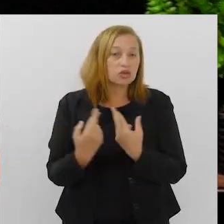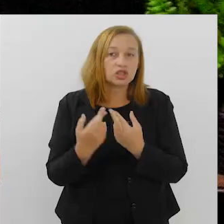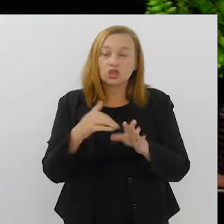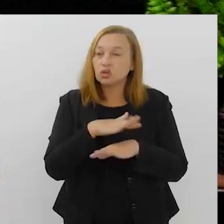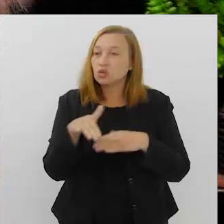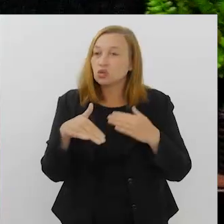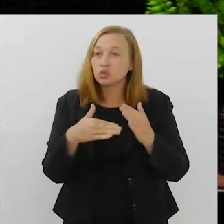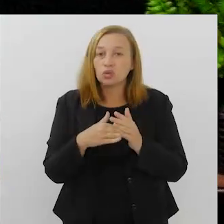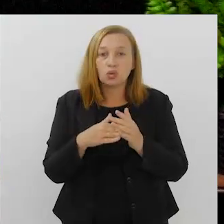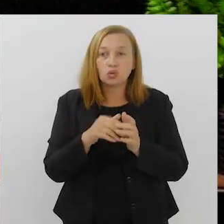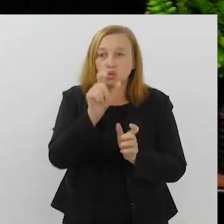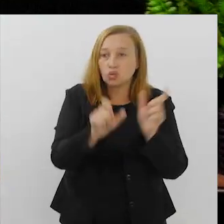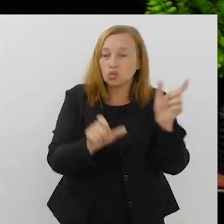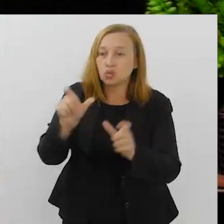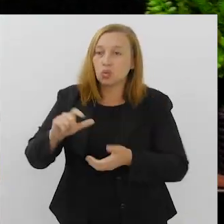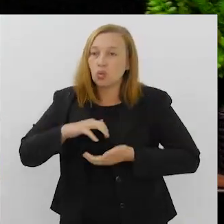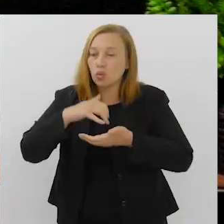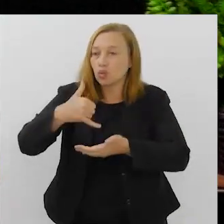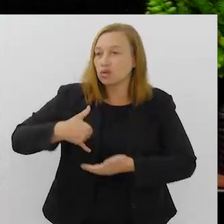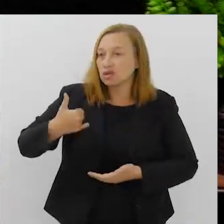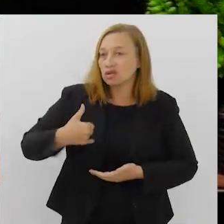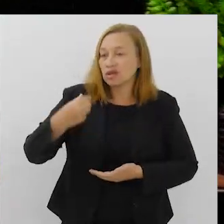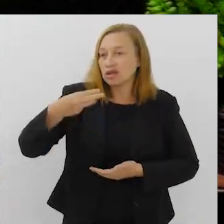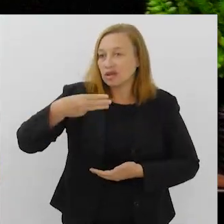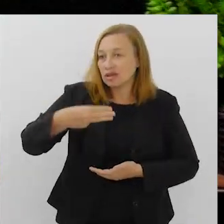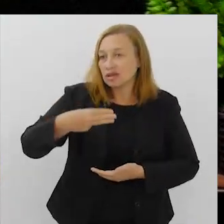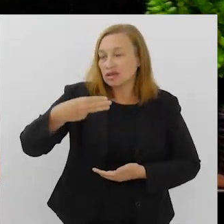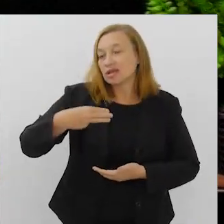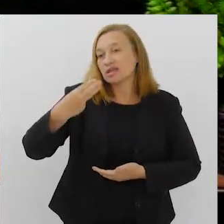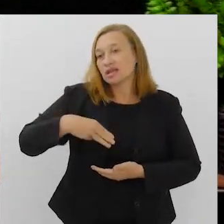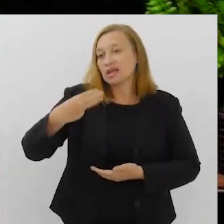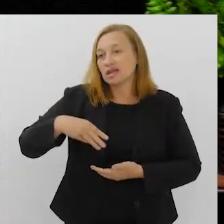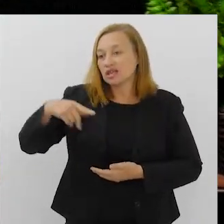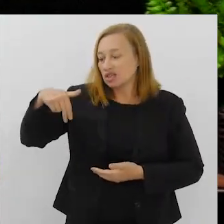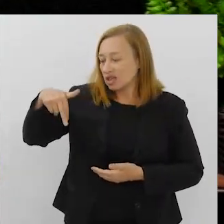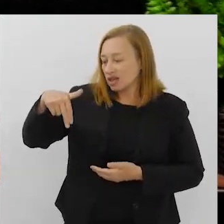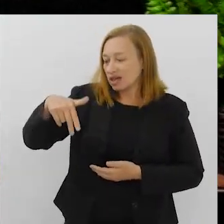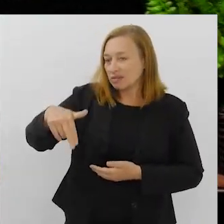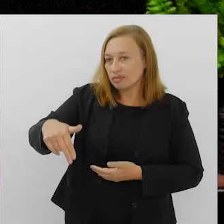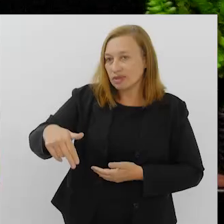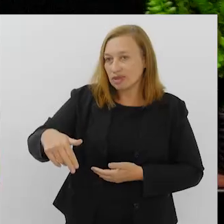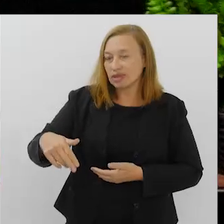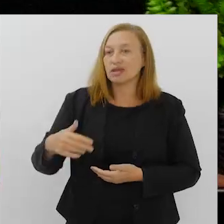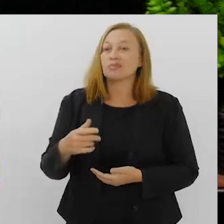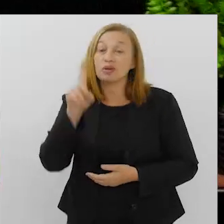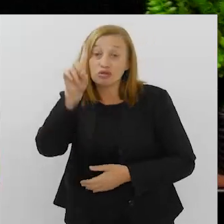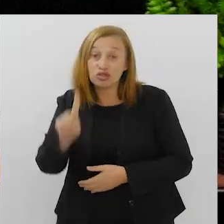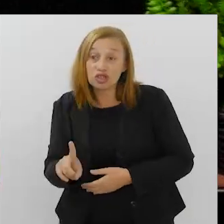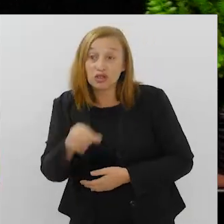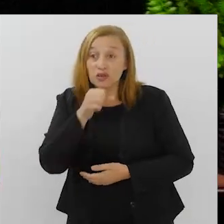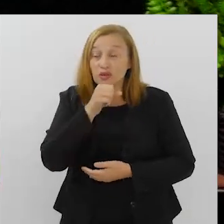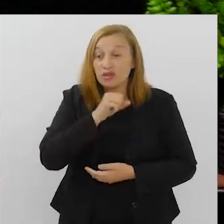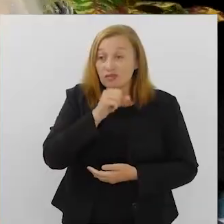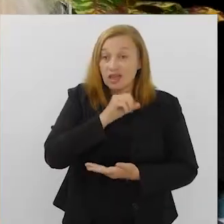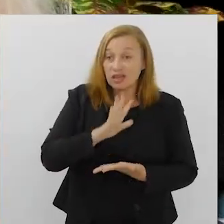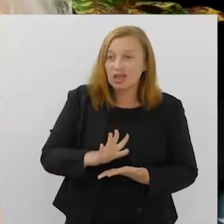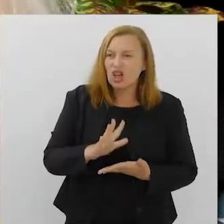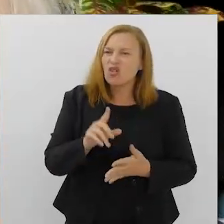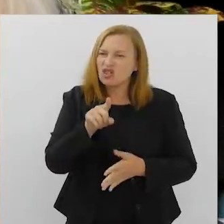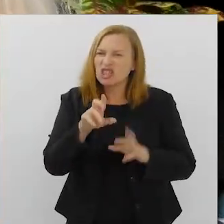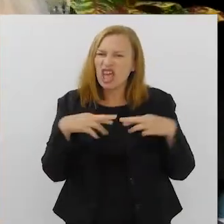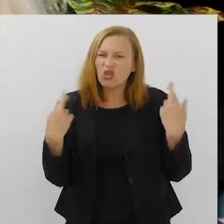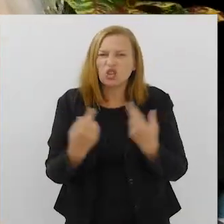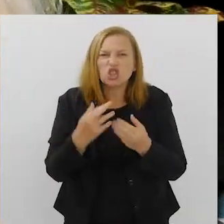os idosos de todas as unidades e a gente caminha pelo direito de envelhecer dignamente. Quando você fala